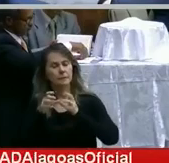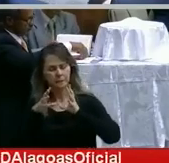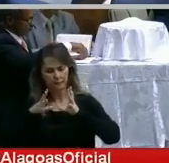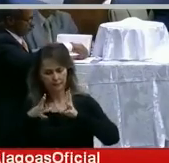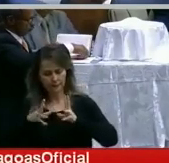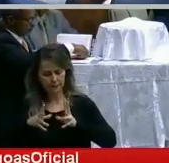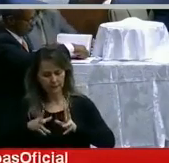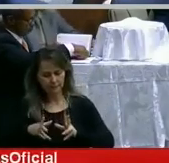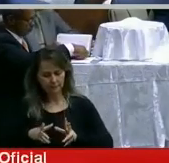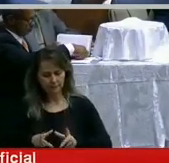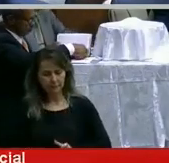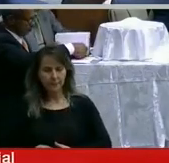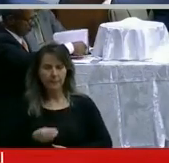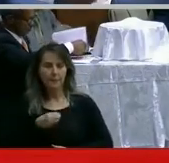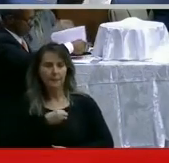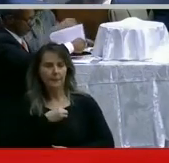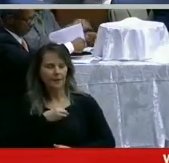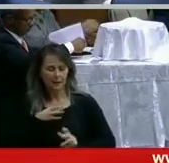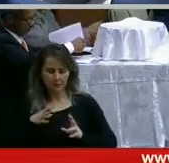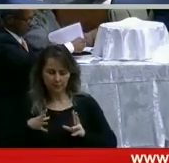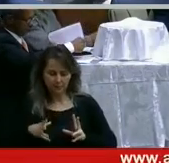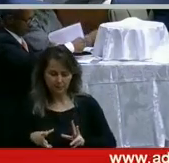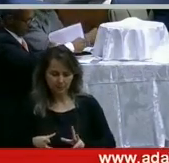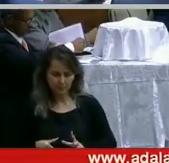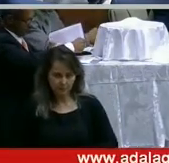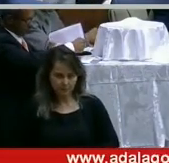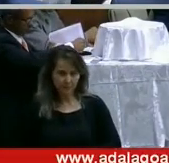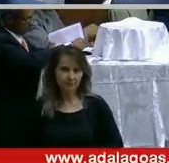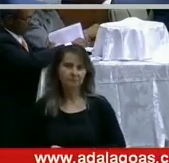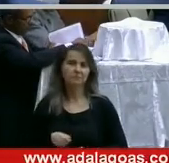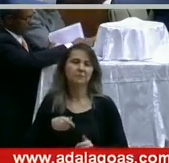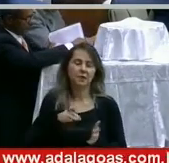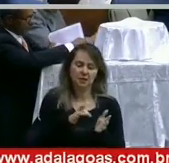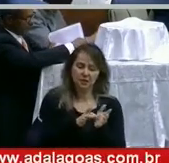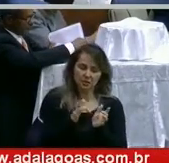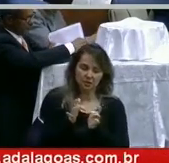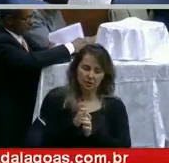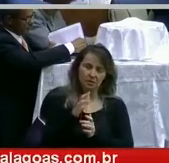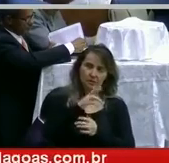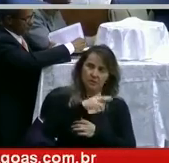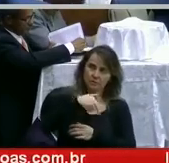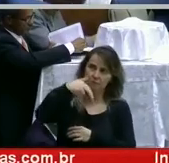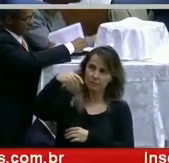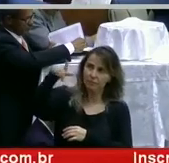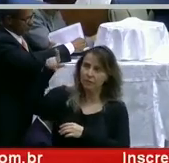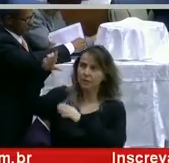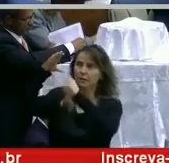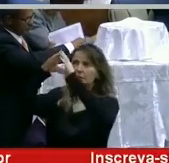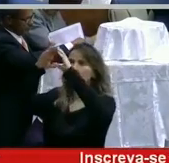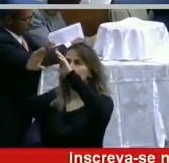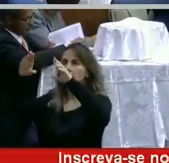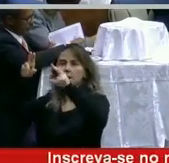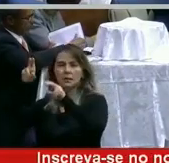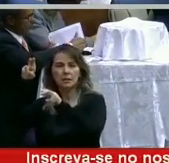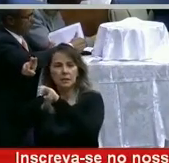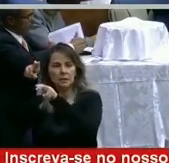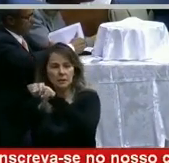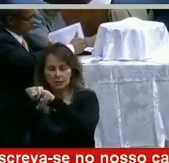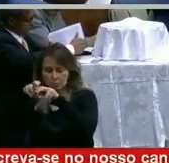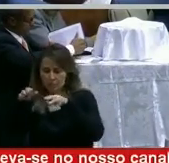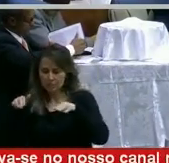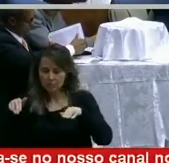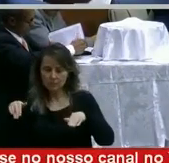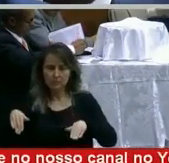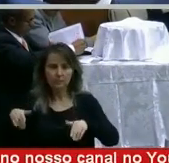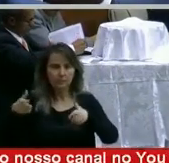dos nossos pecados, assentou-se à destra da majestade nas alturas, feito